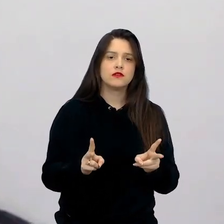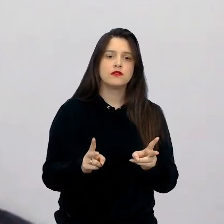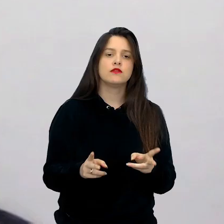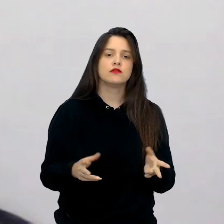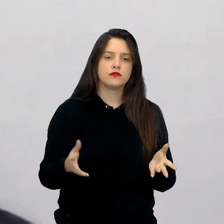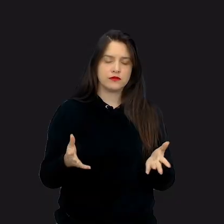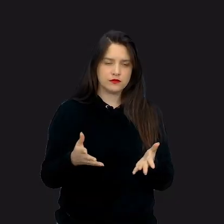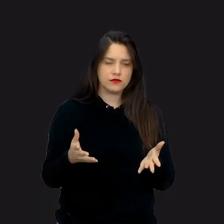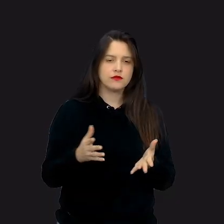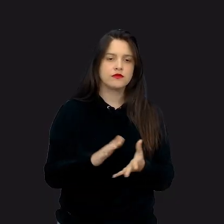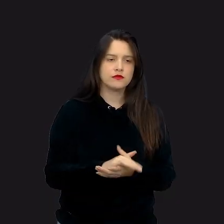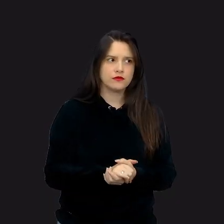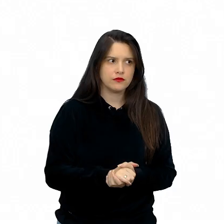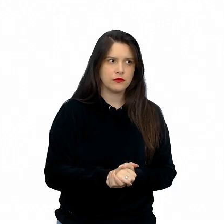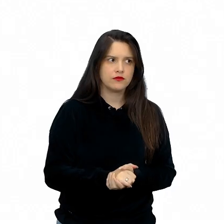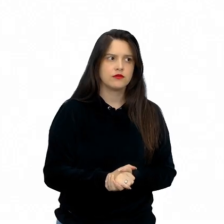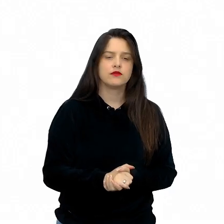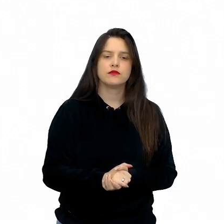formação.